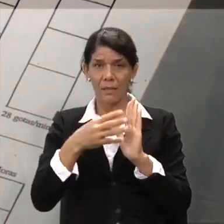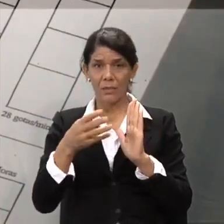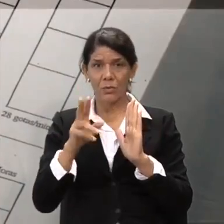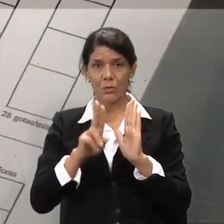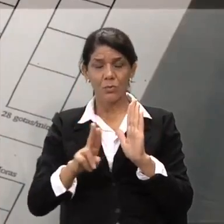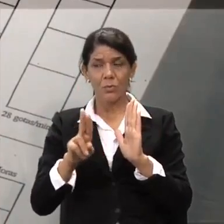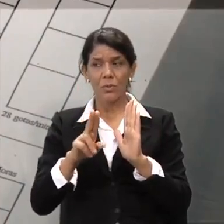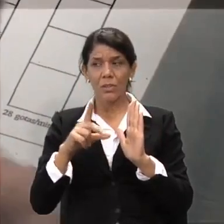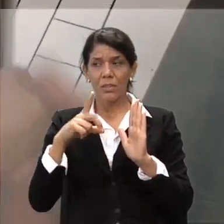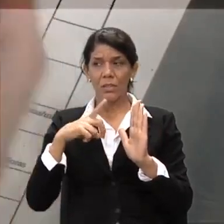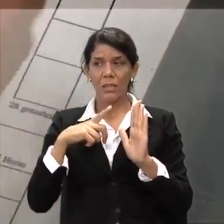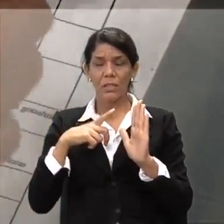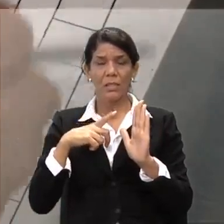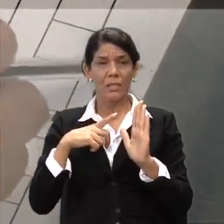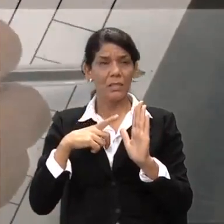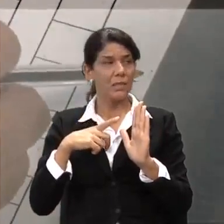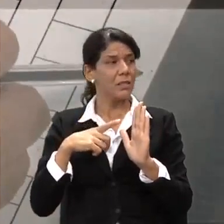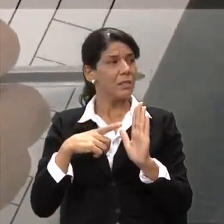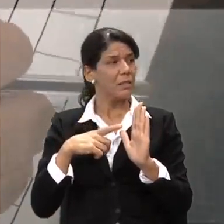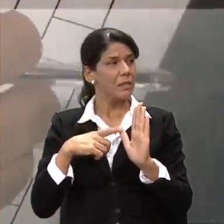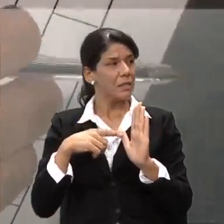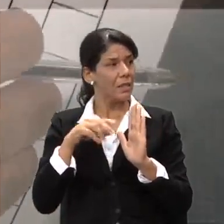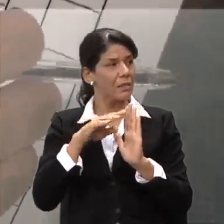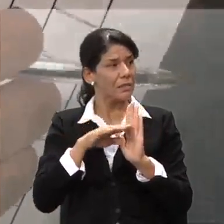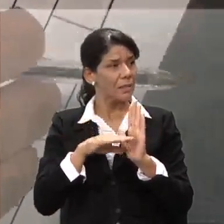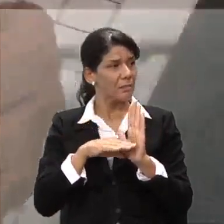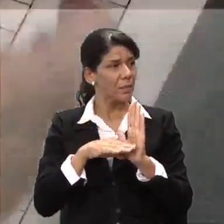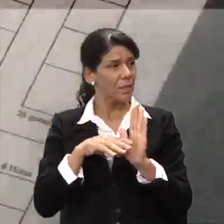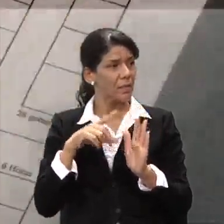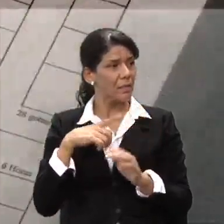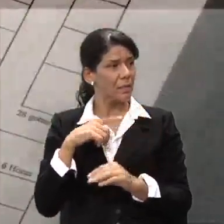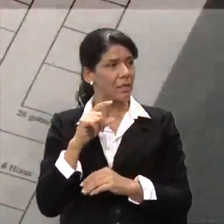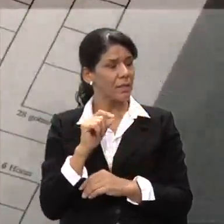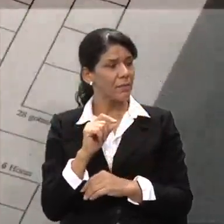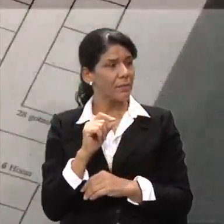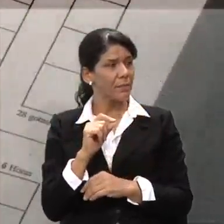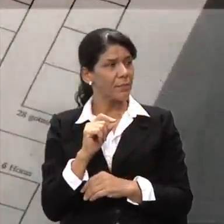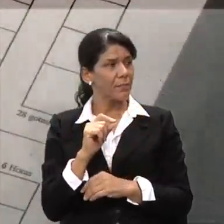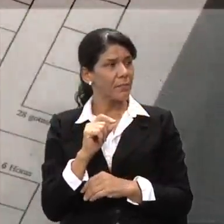que é disponibilizada pelo fabricante. Então, nós temos aí